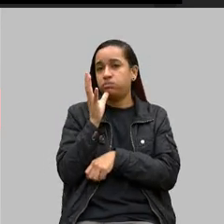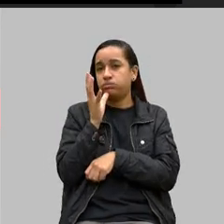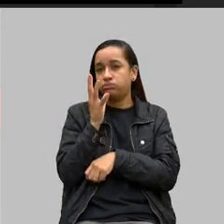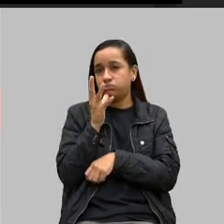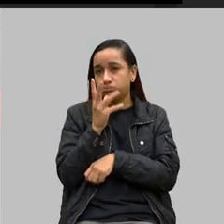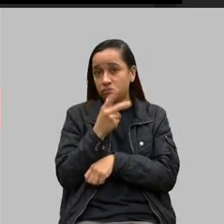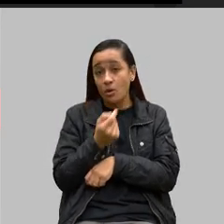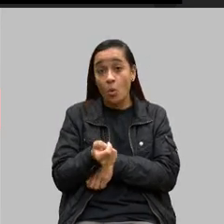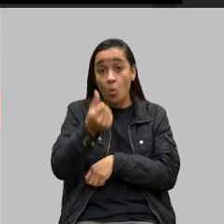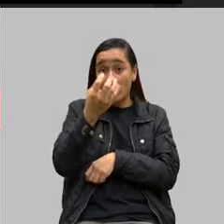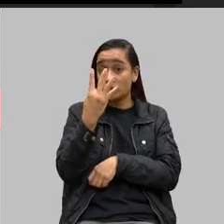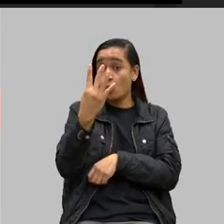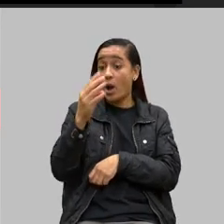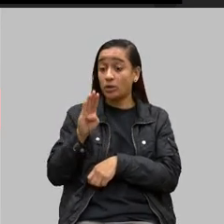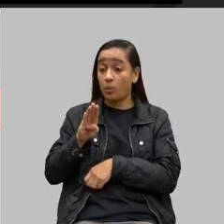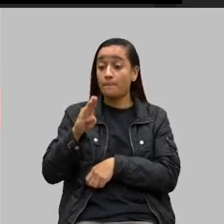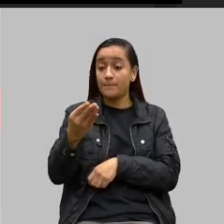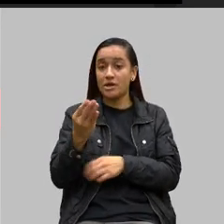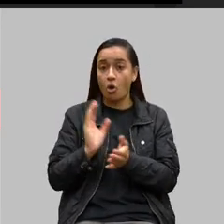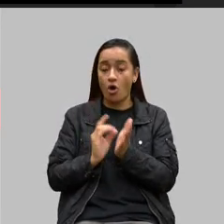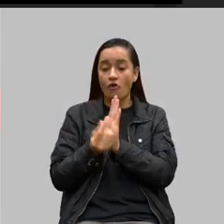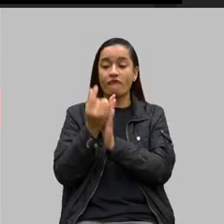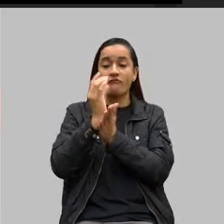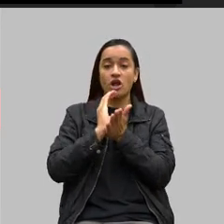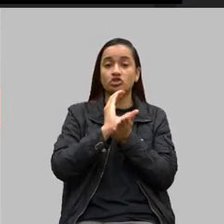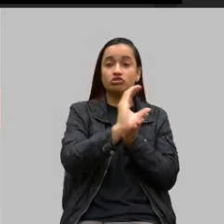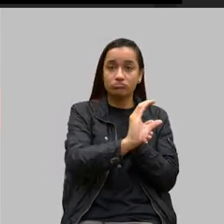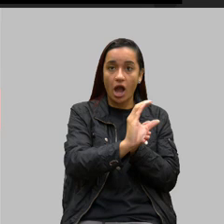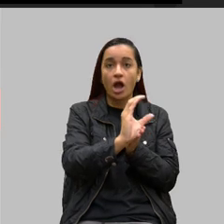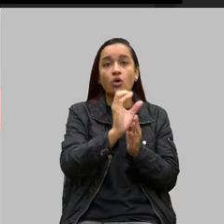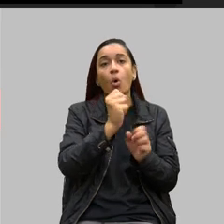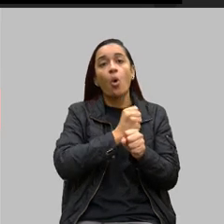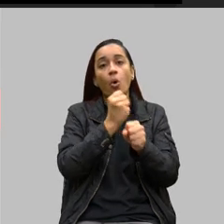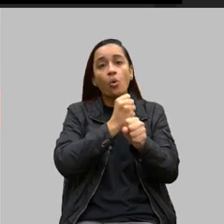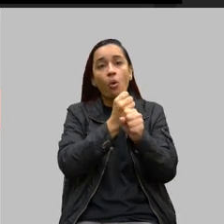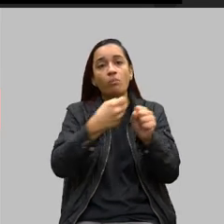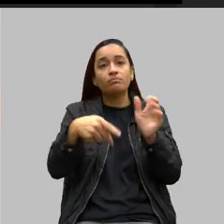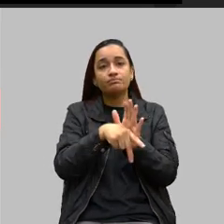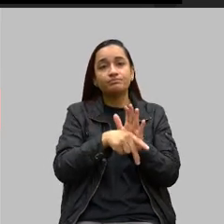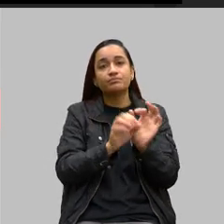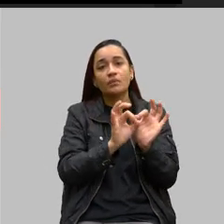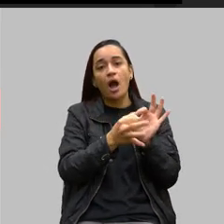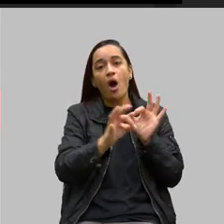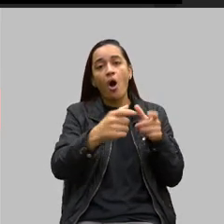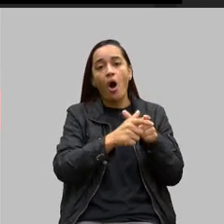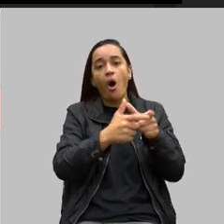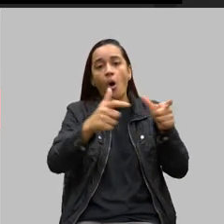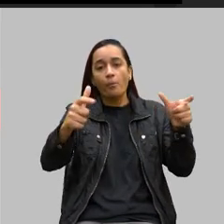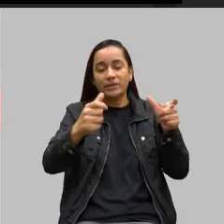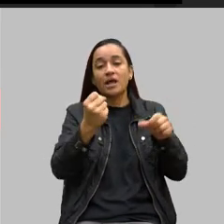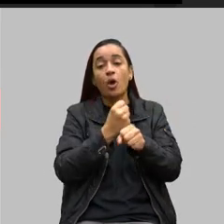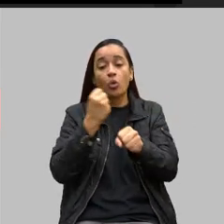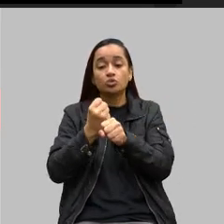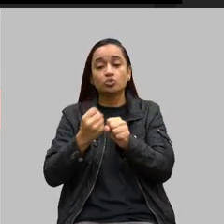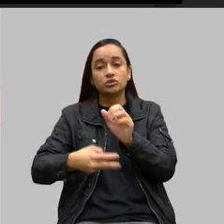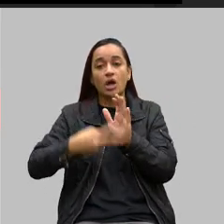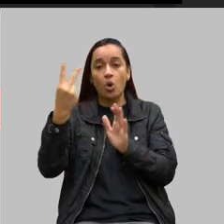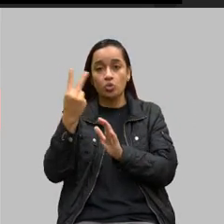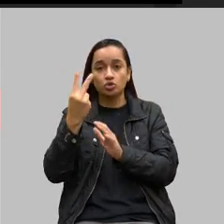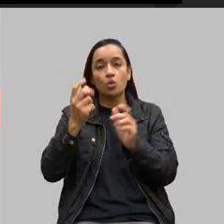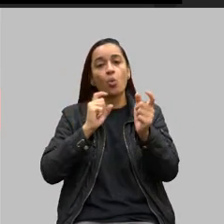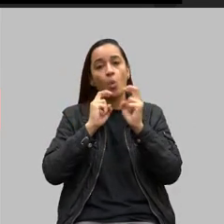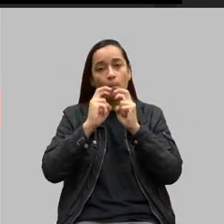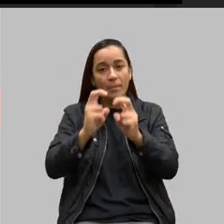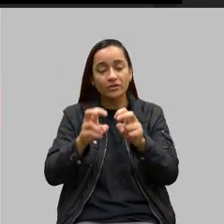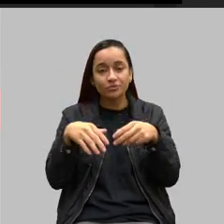investimentos né na revitalização né de todas as estações na expansão da linha um na construção da linha dois a gente tem dado Passos